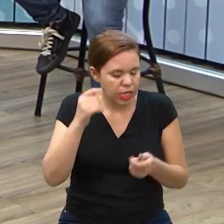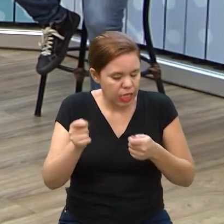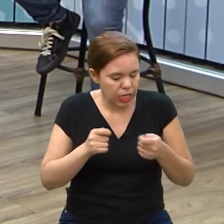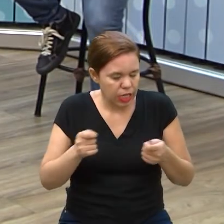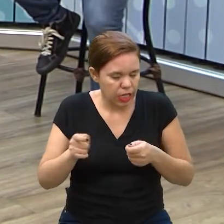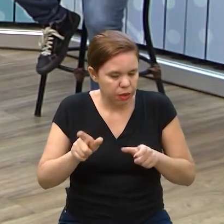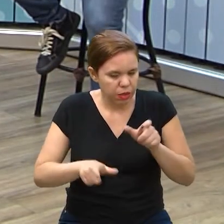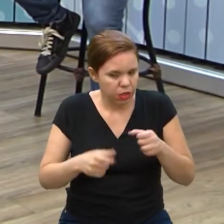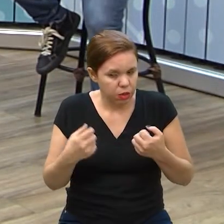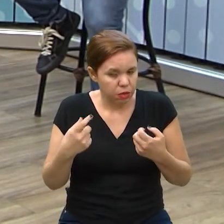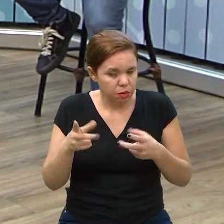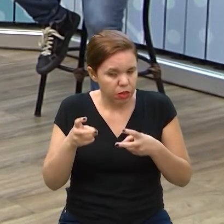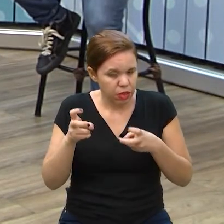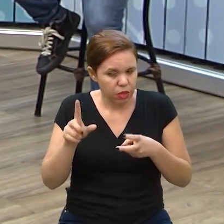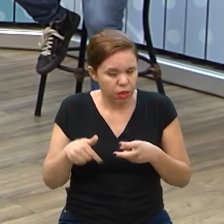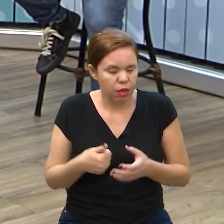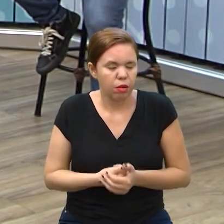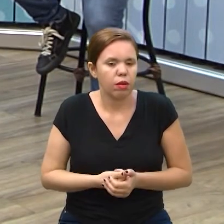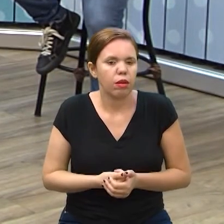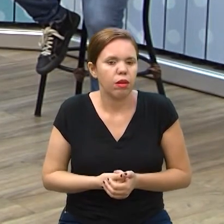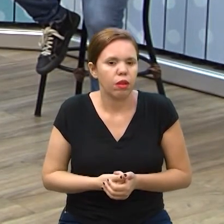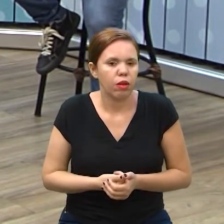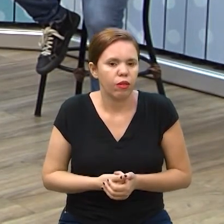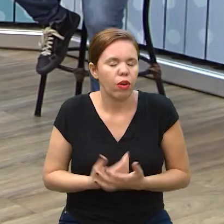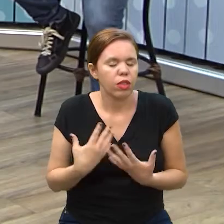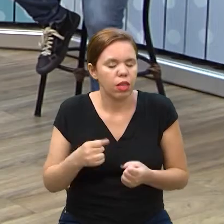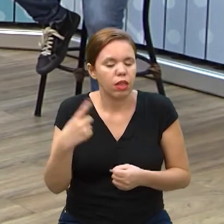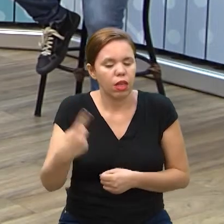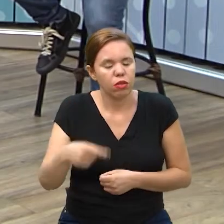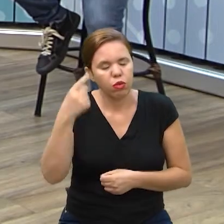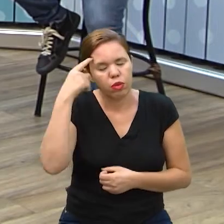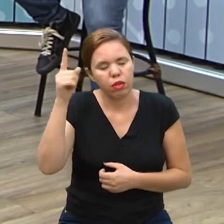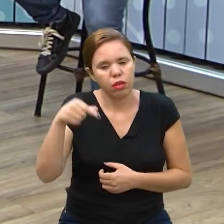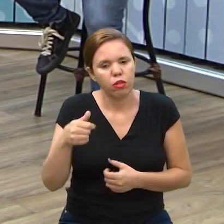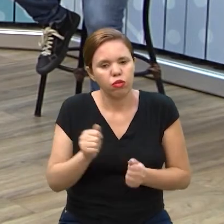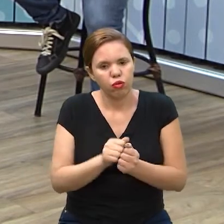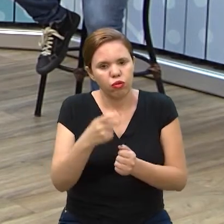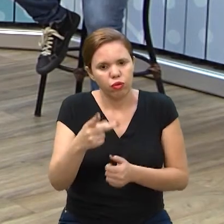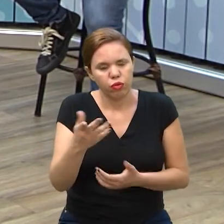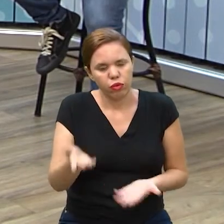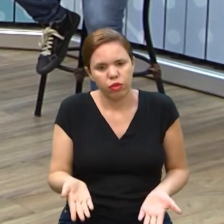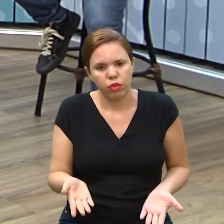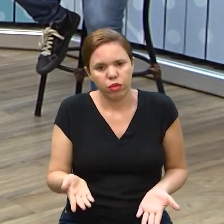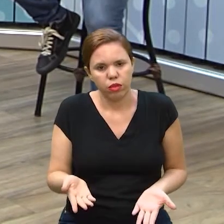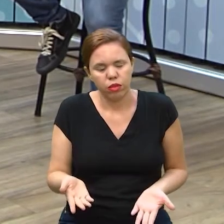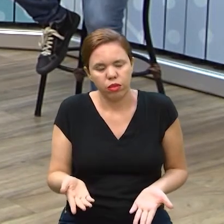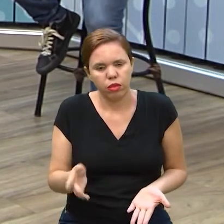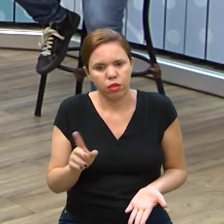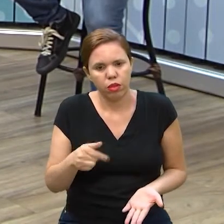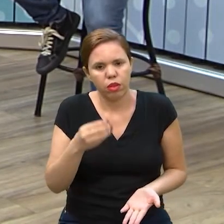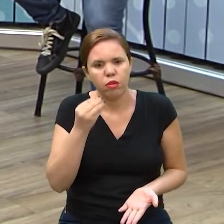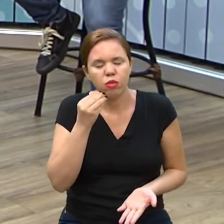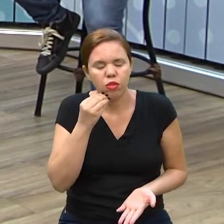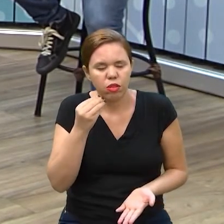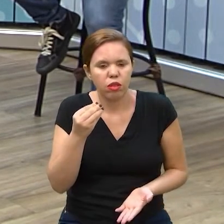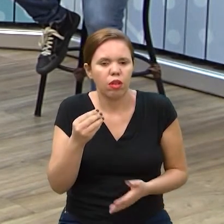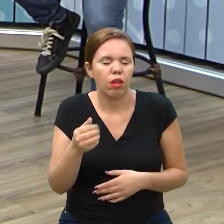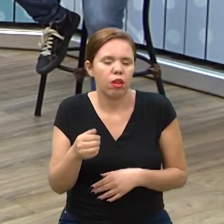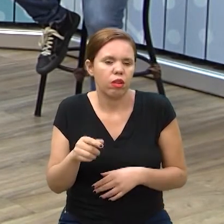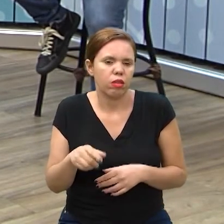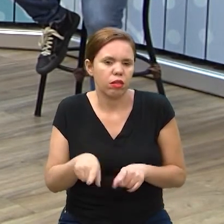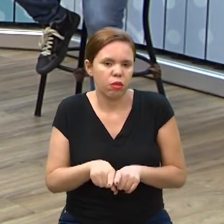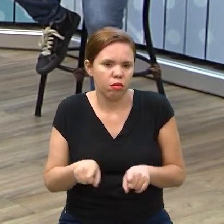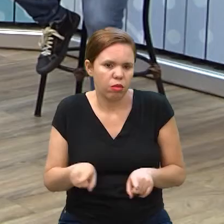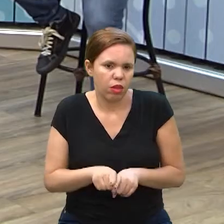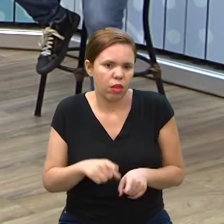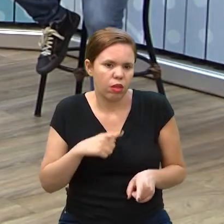que você domina, e as pessoas percebem isso, elas vão comprar essa ideia e vão junto contigo. Então, o super nicho talvez seja um bom caminho,